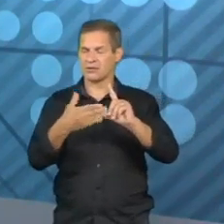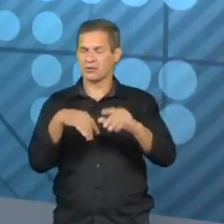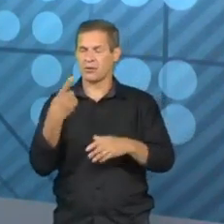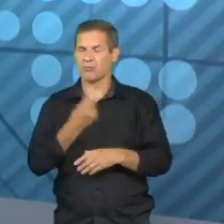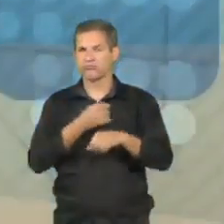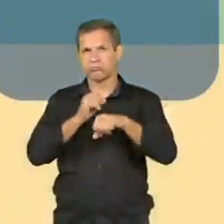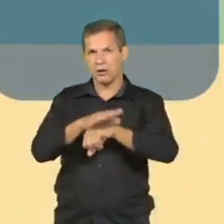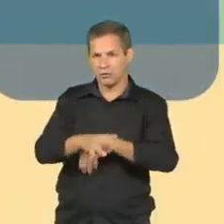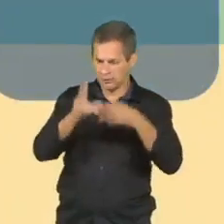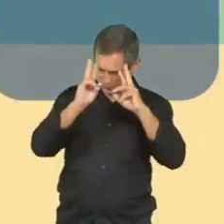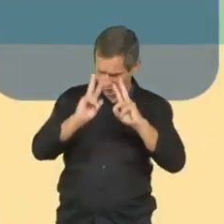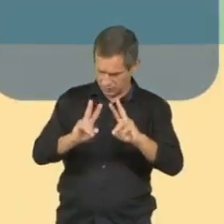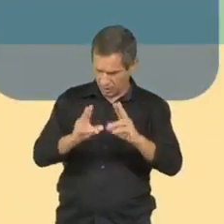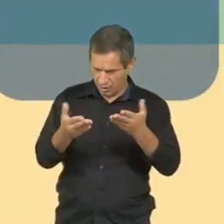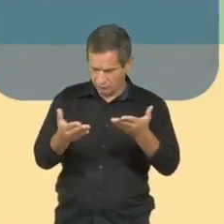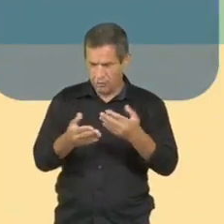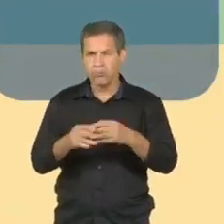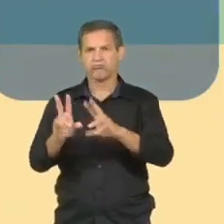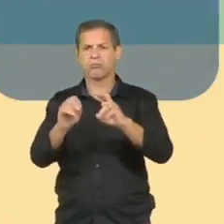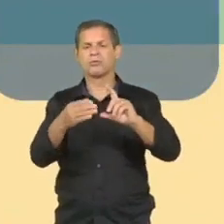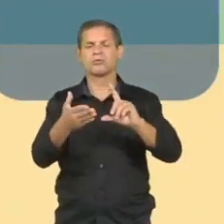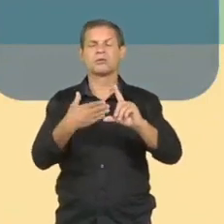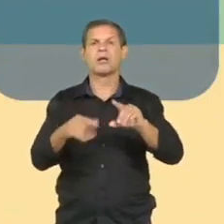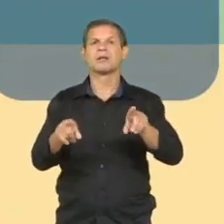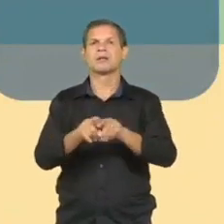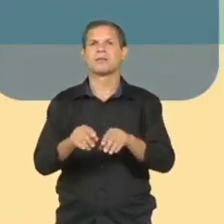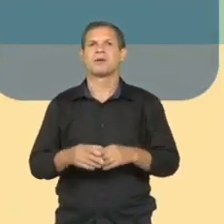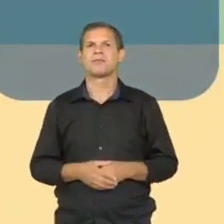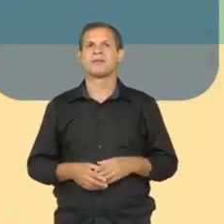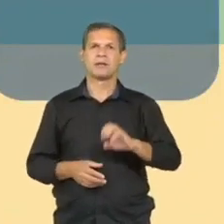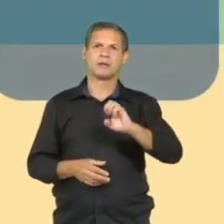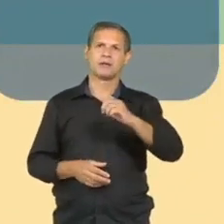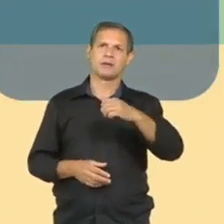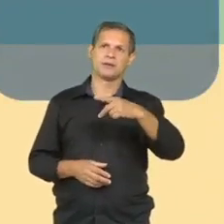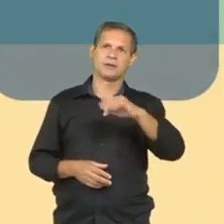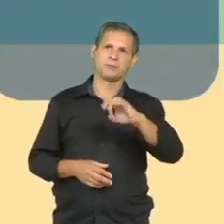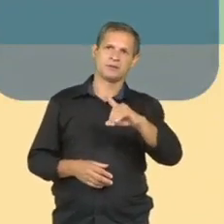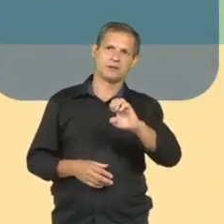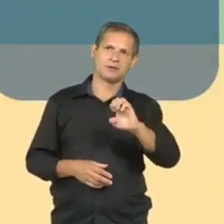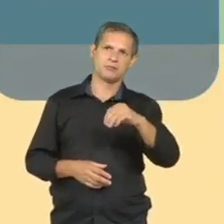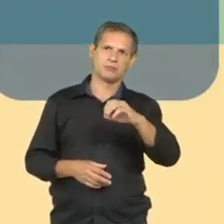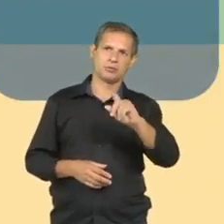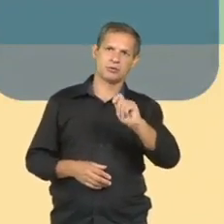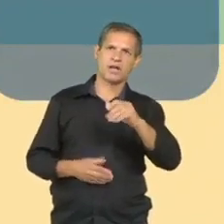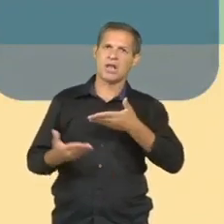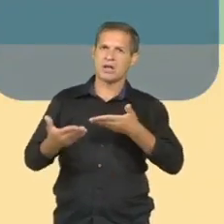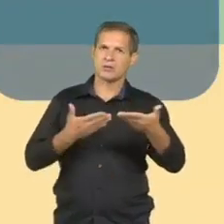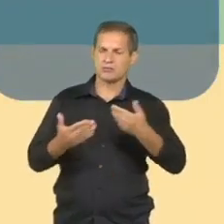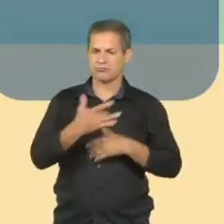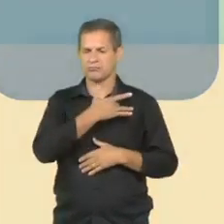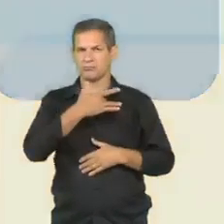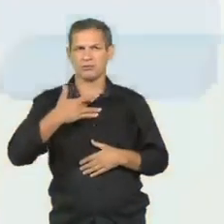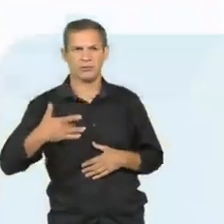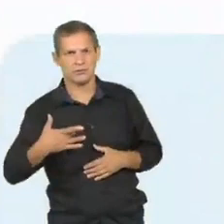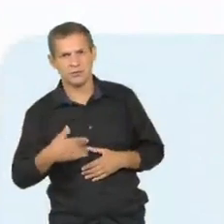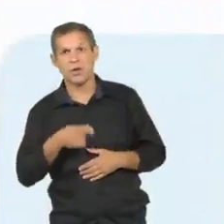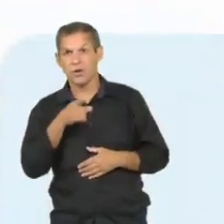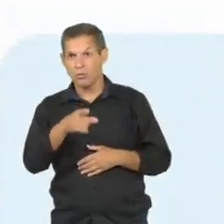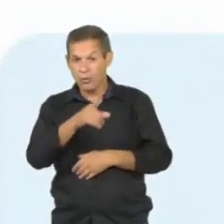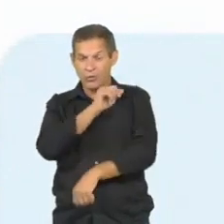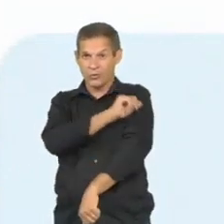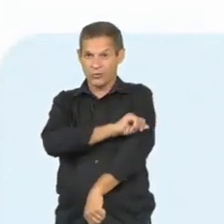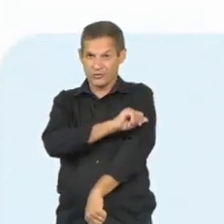ao quadro. Você consegue ver o tema Epidemiologia nos serviços de saúde.